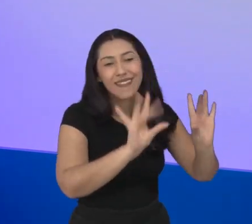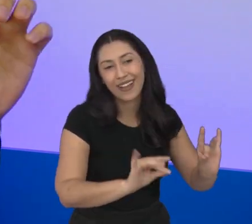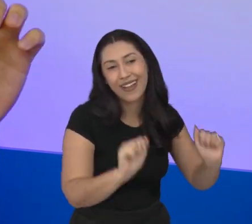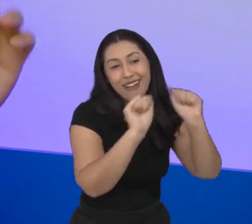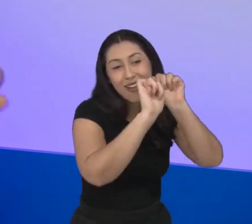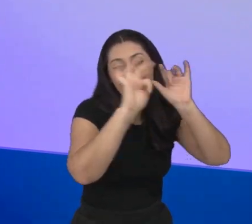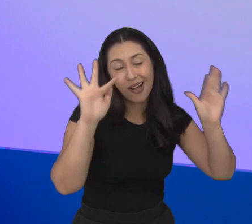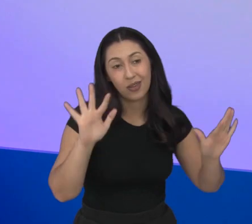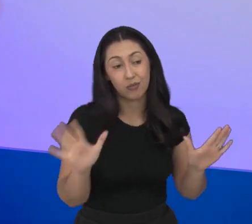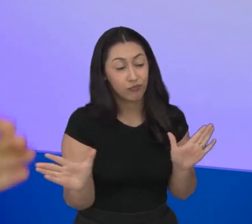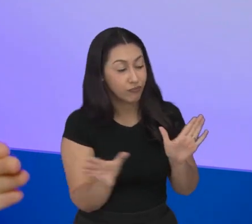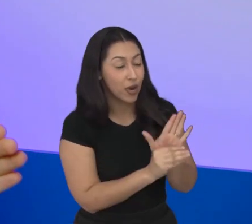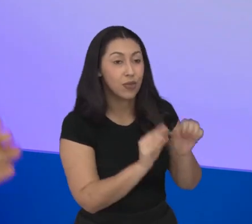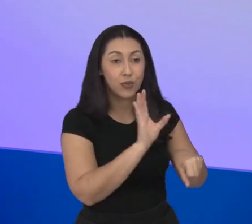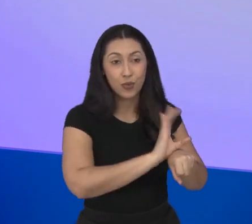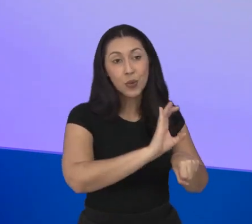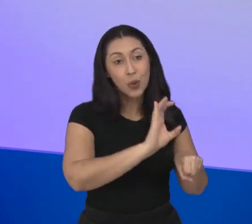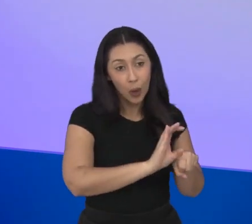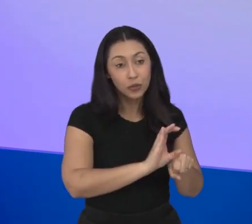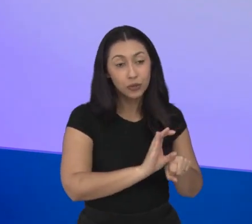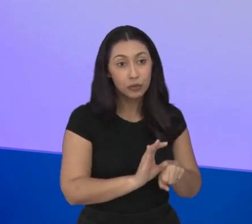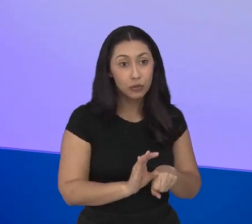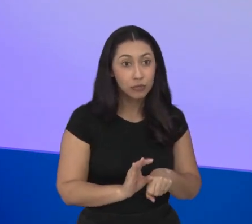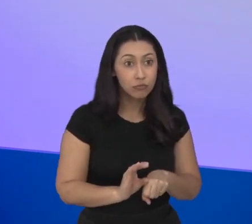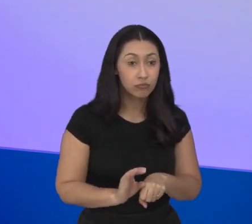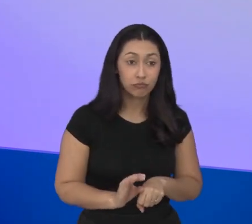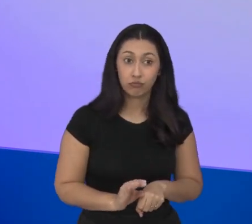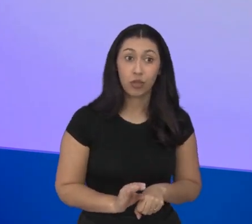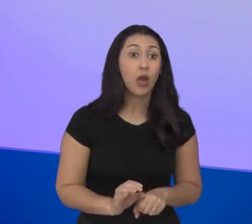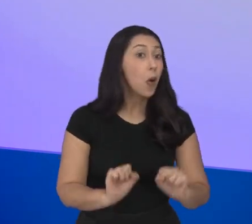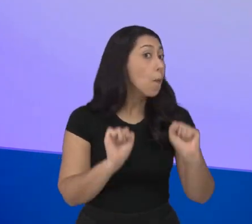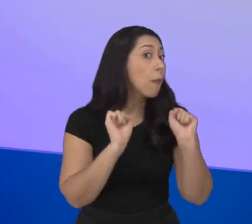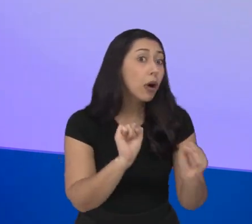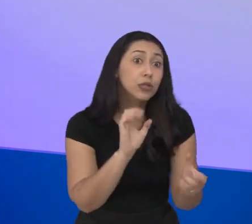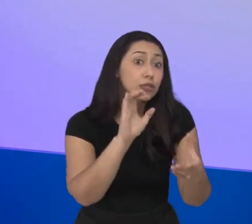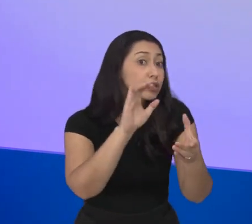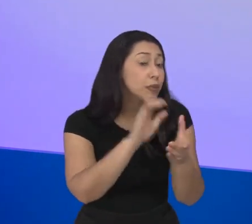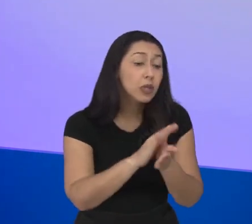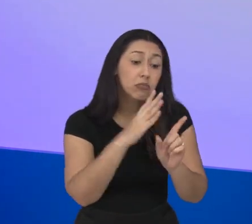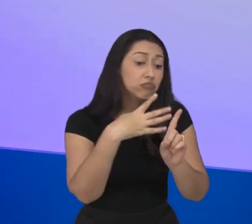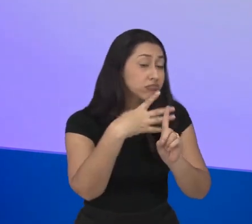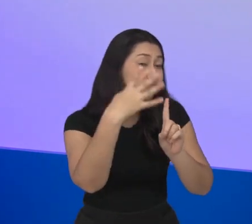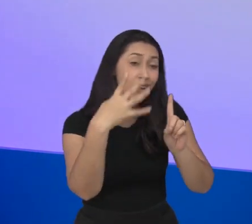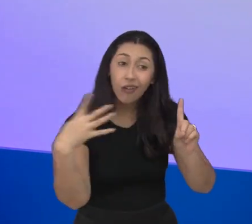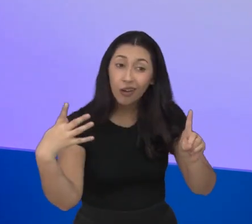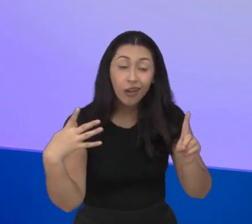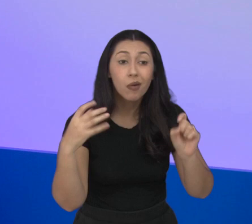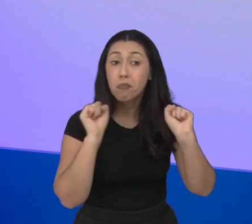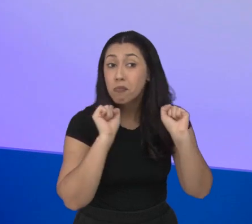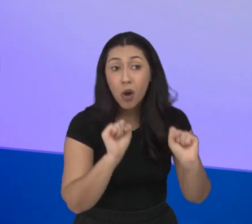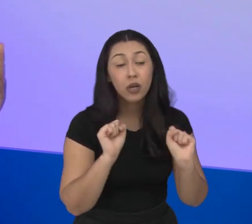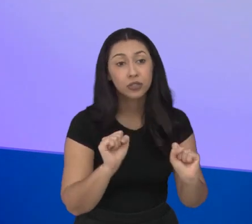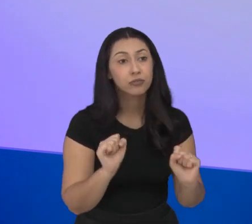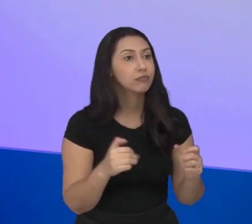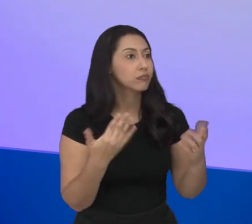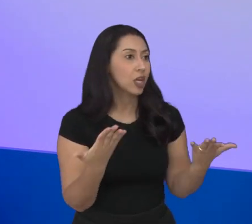regra clara dentro do código de que pessoas do mesmo sexo podem ter uma união estável, podem se casar. E aí fica claro, aí já não gera mais